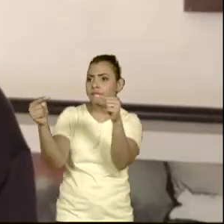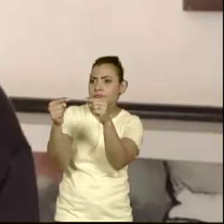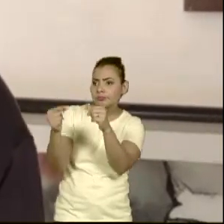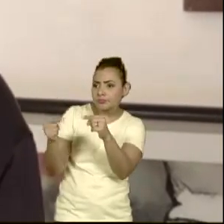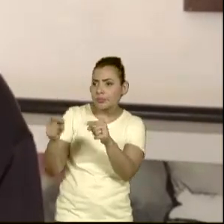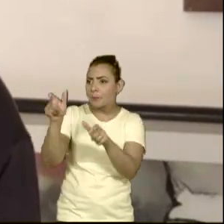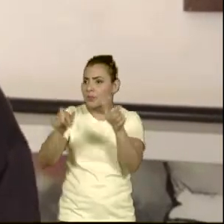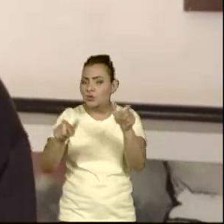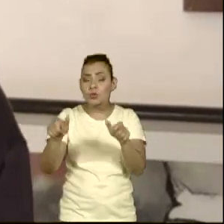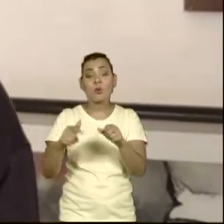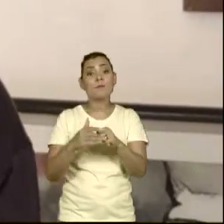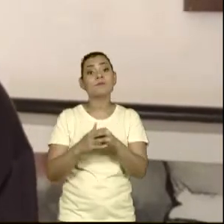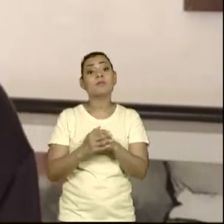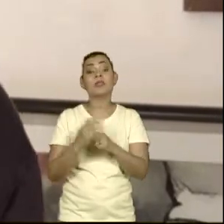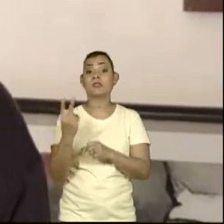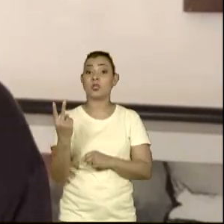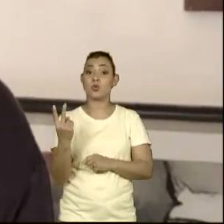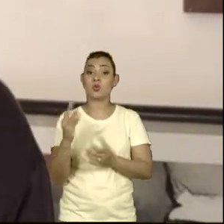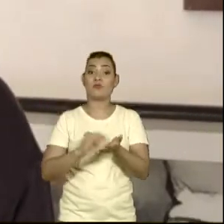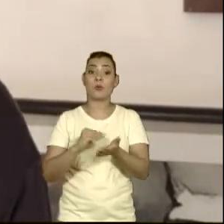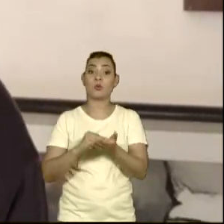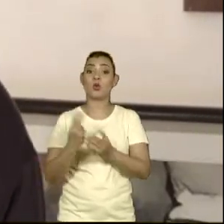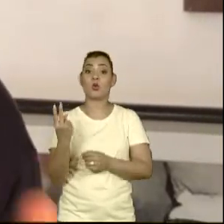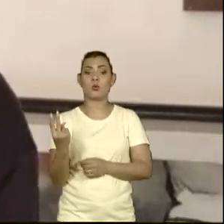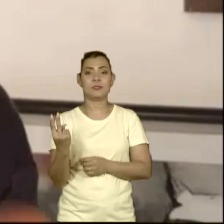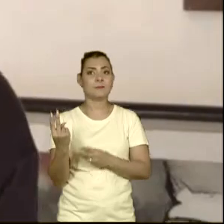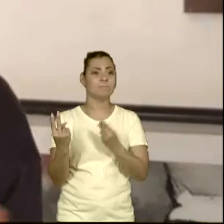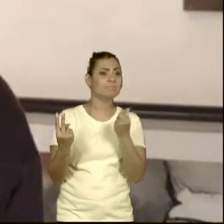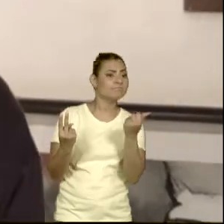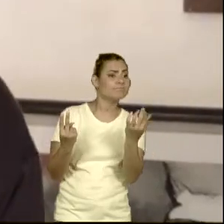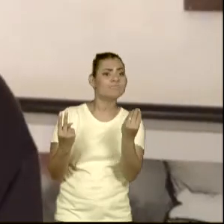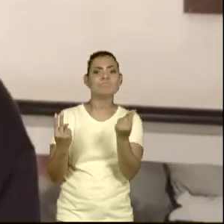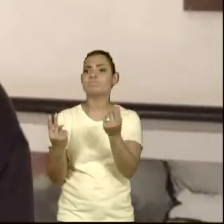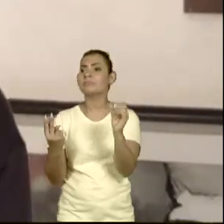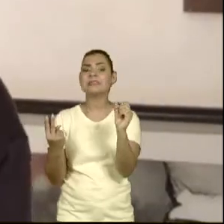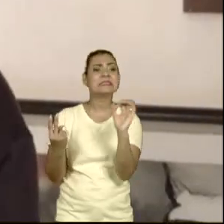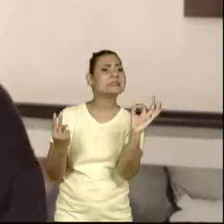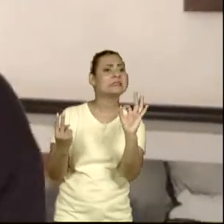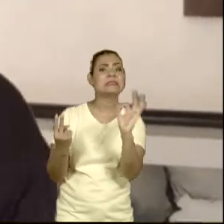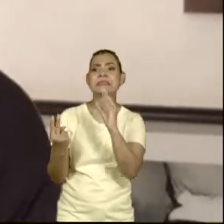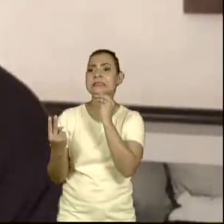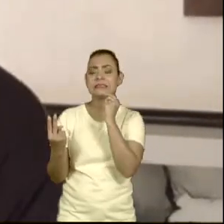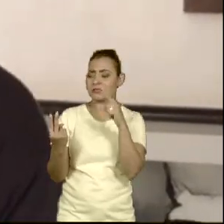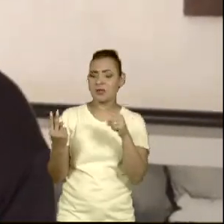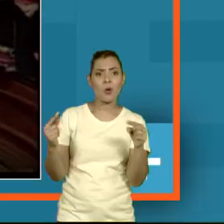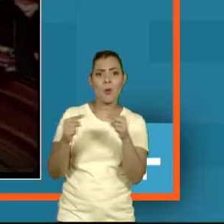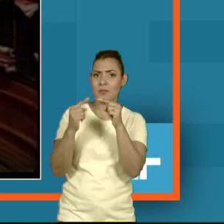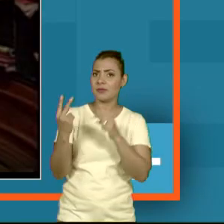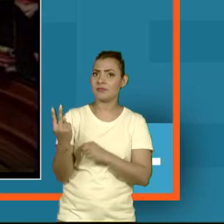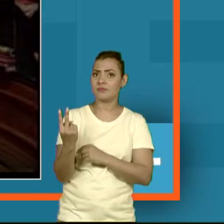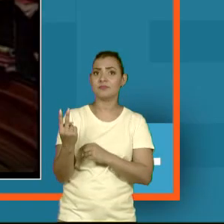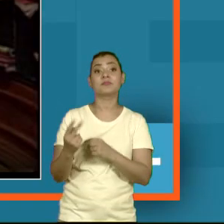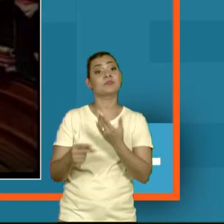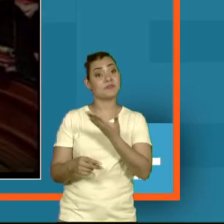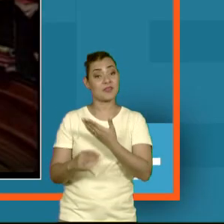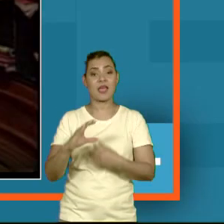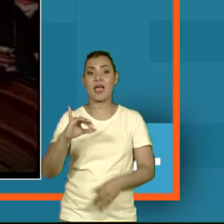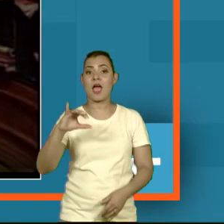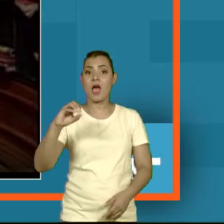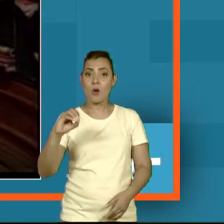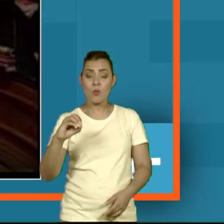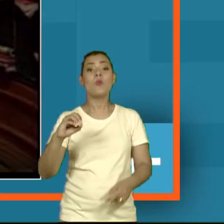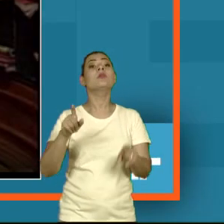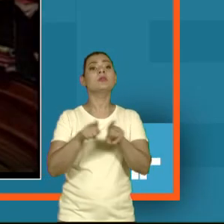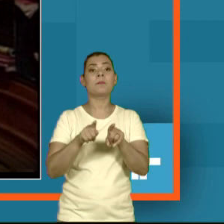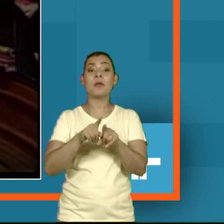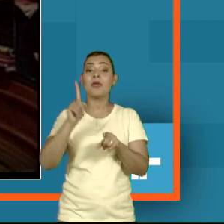fazer e faltaram dois bonecos, assim, que eles não encontraram manipuladores que chegassem ao agrado do que o Carl Hamburger e a direção da